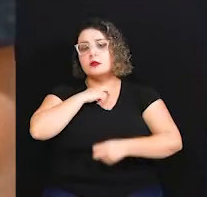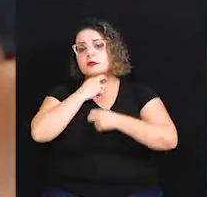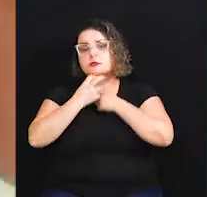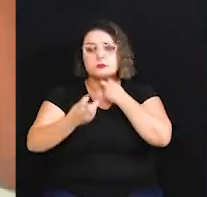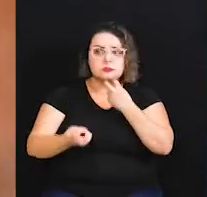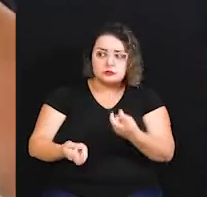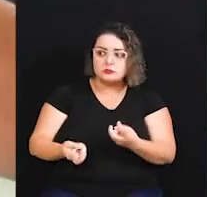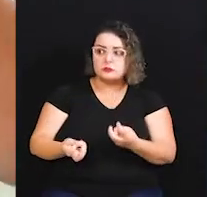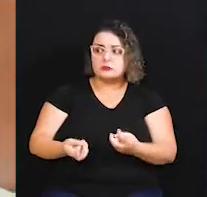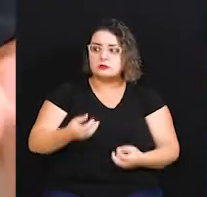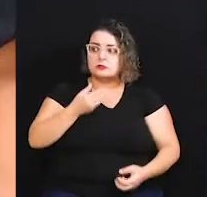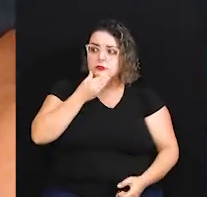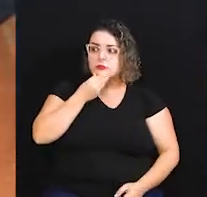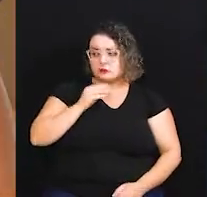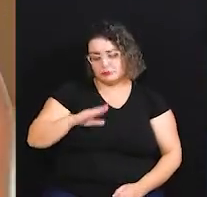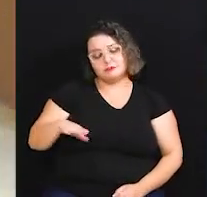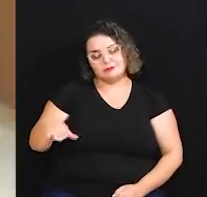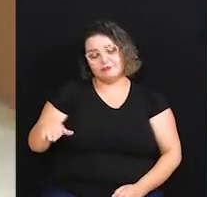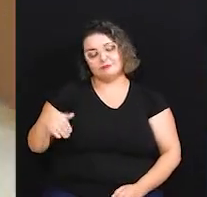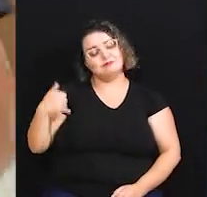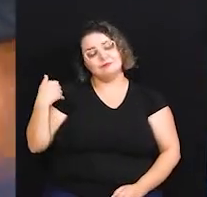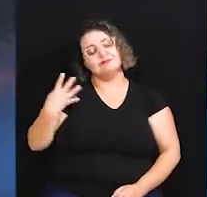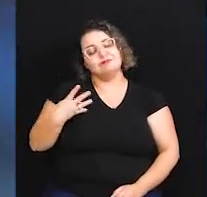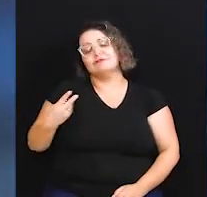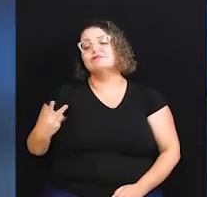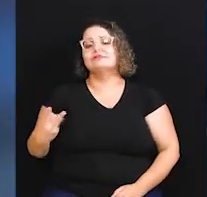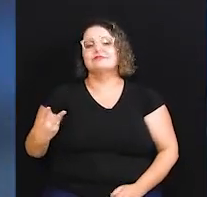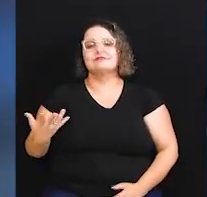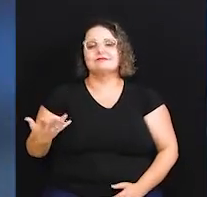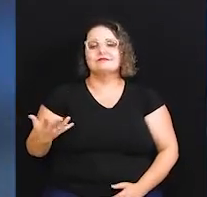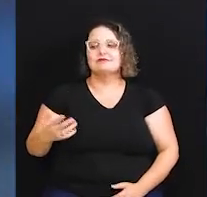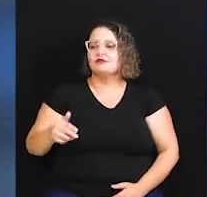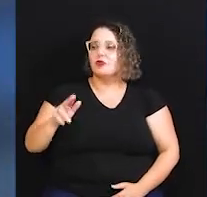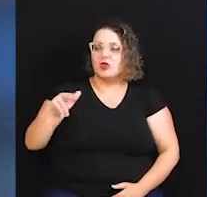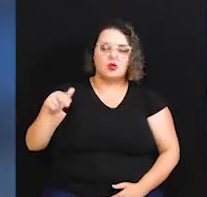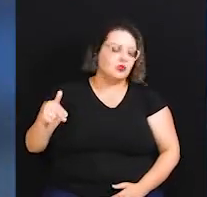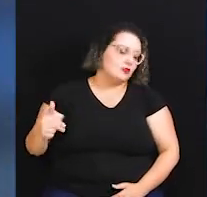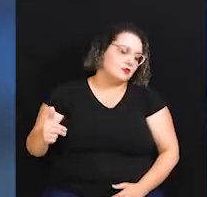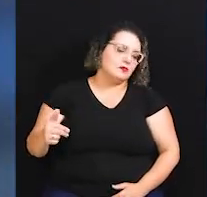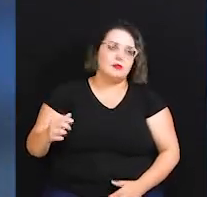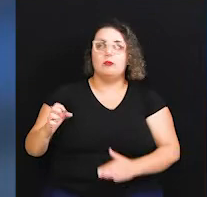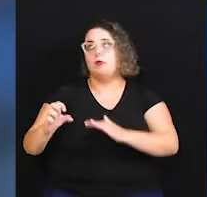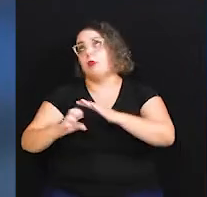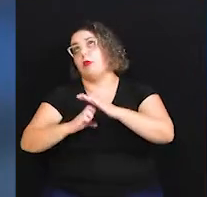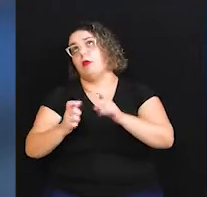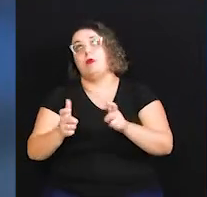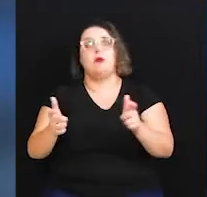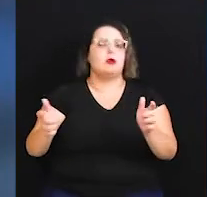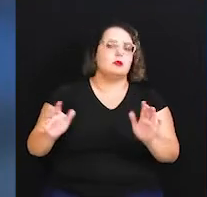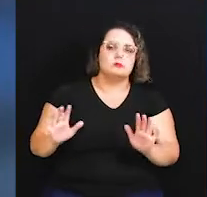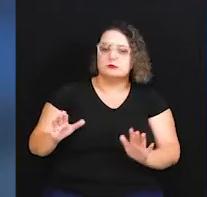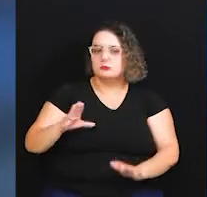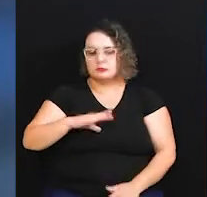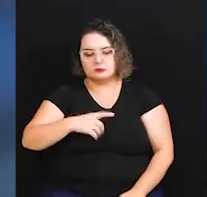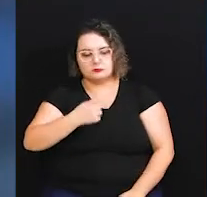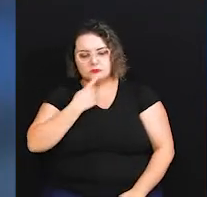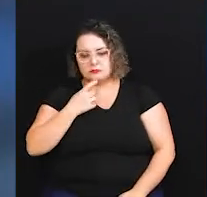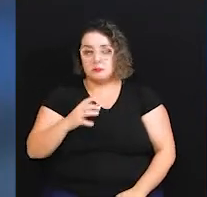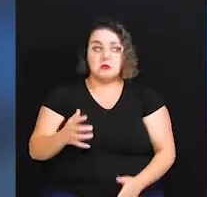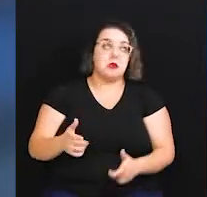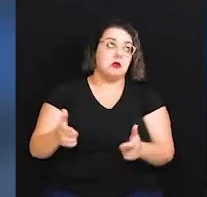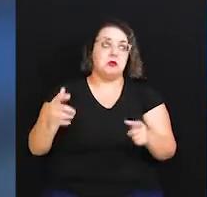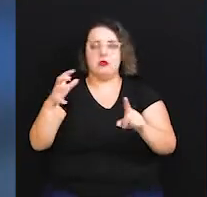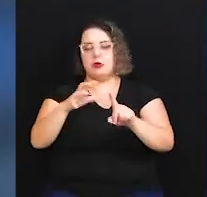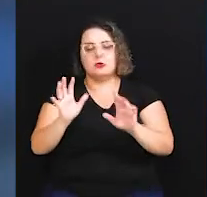voz para... Ainda me considero um menino, mesmo com 42 anos, porque eu nunca fui um grande empresário da cidade,